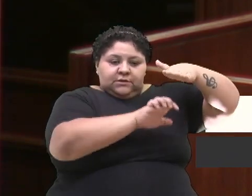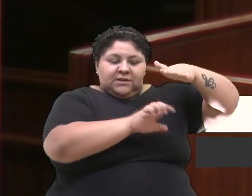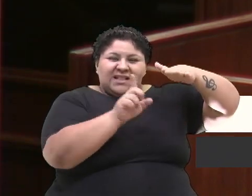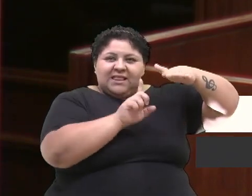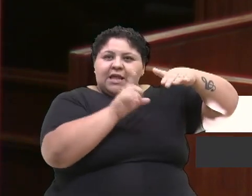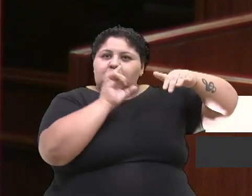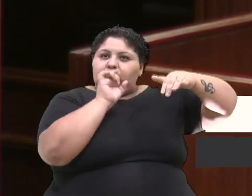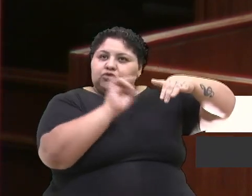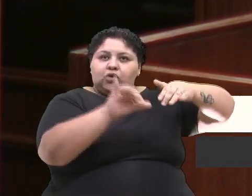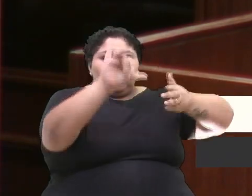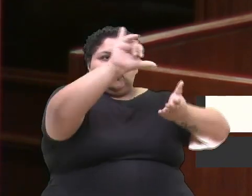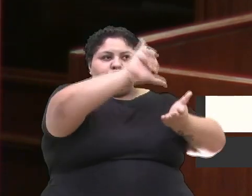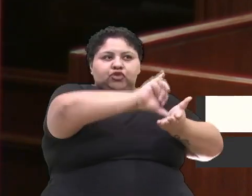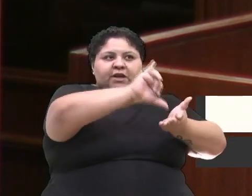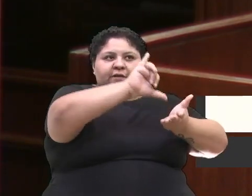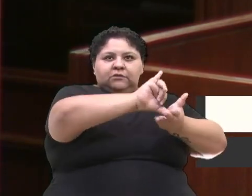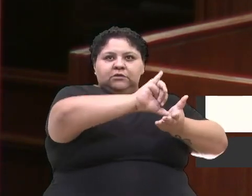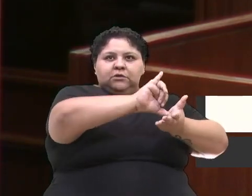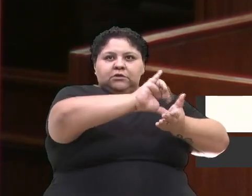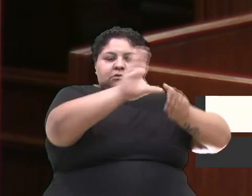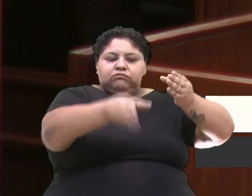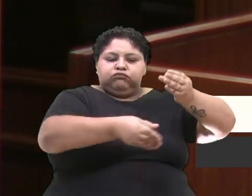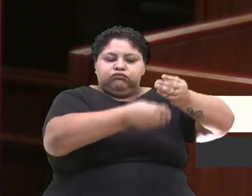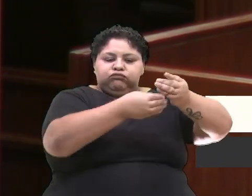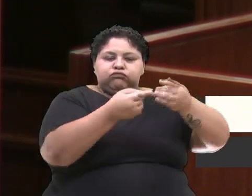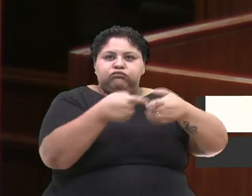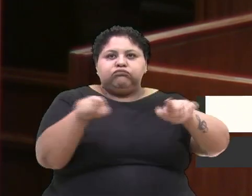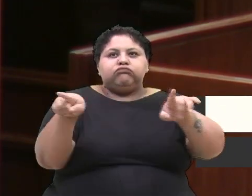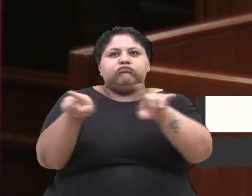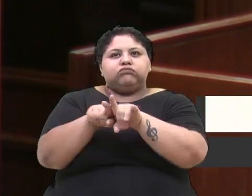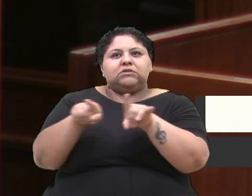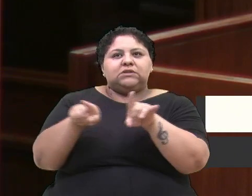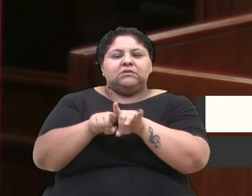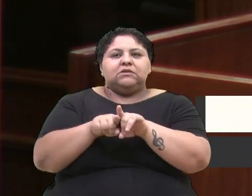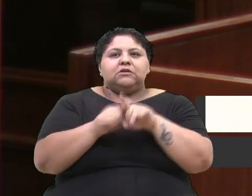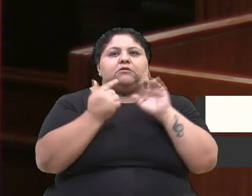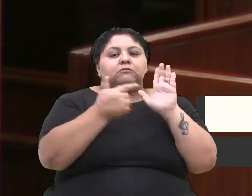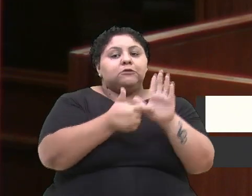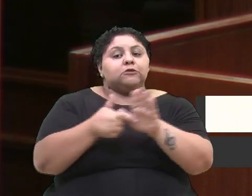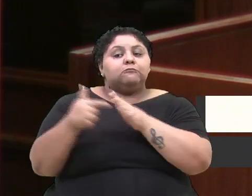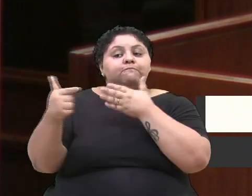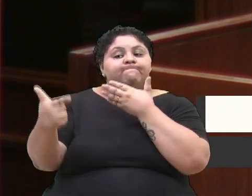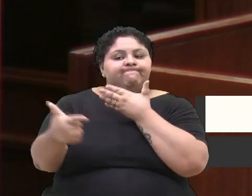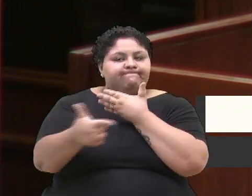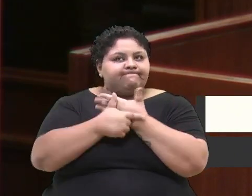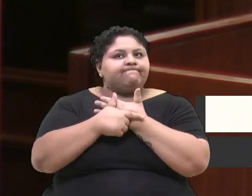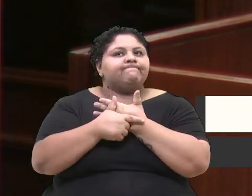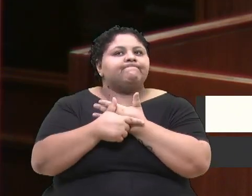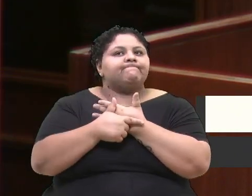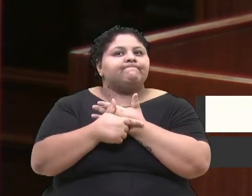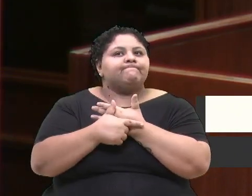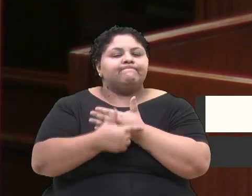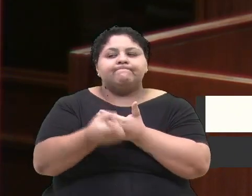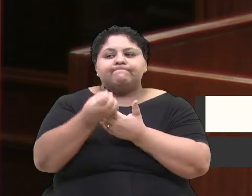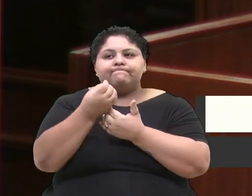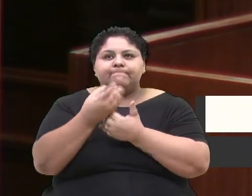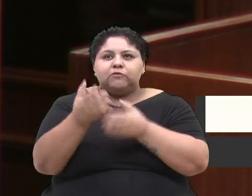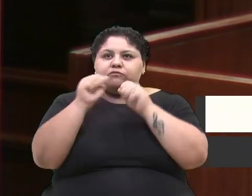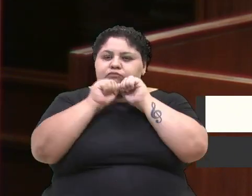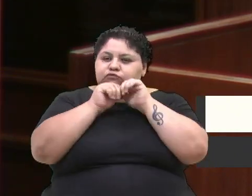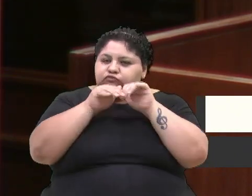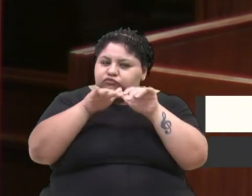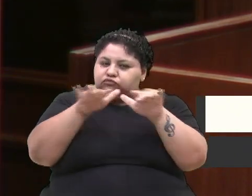apenas um centro de abastecimento, mas também desempenha um papel integral na promoção da